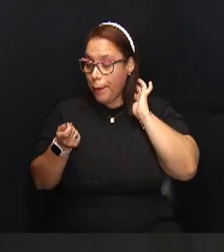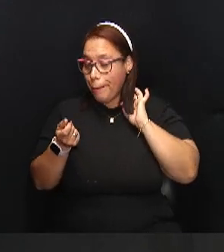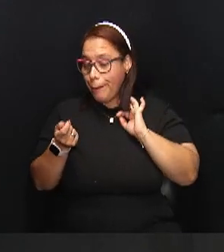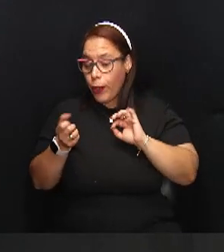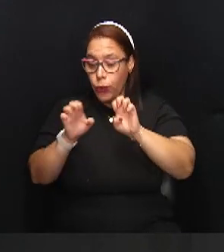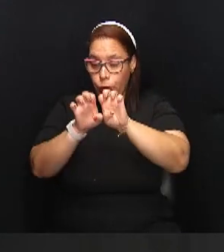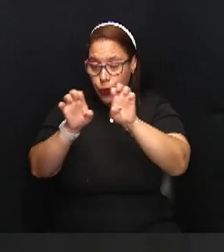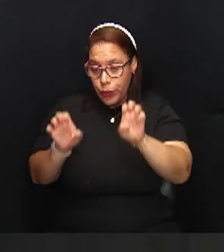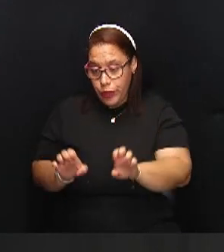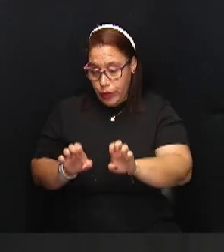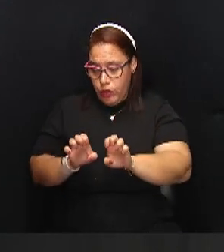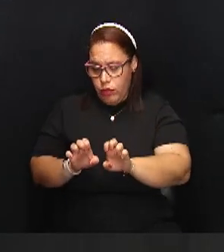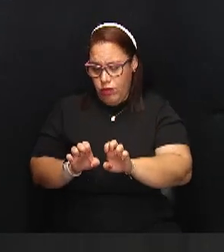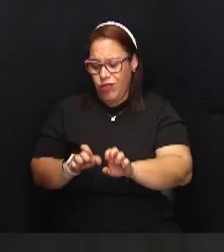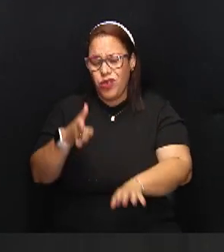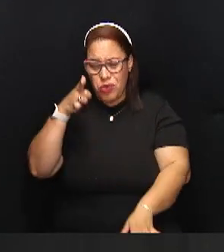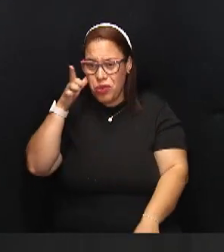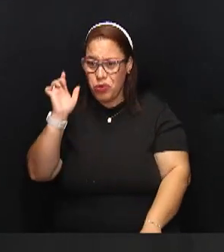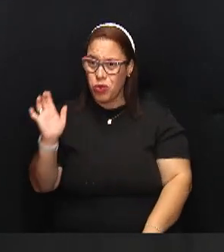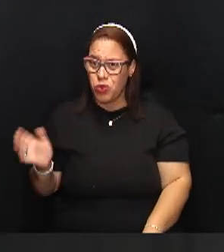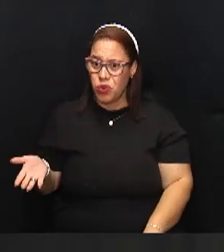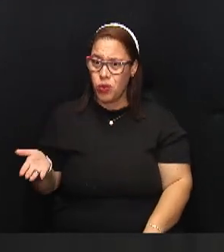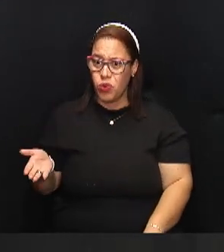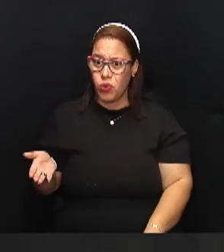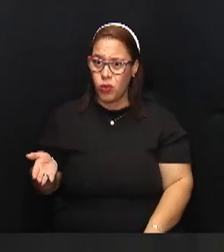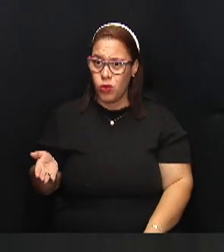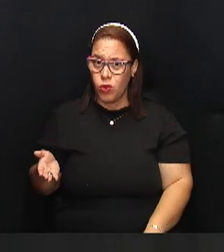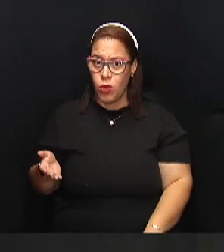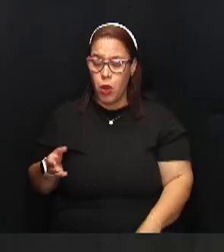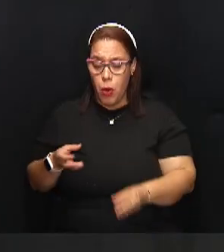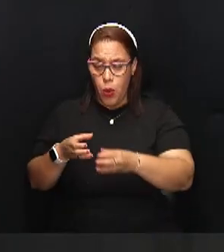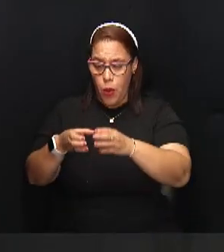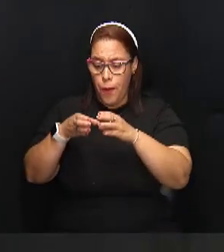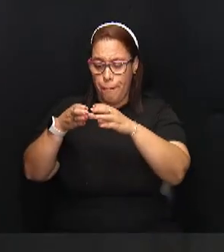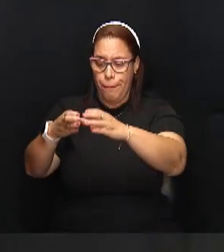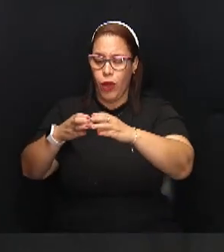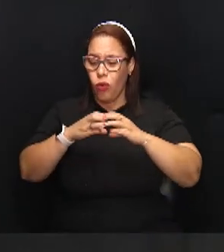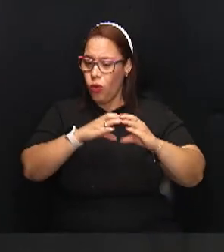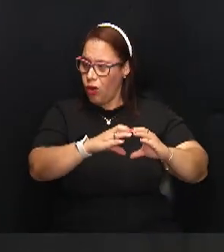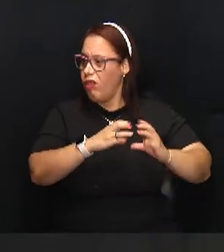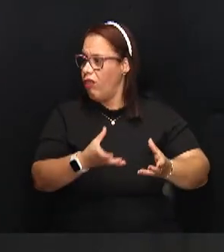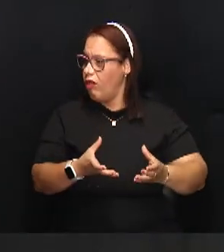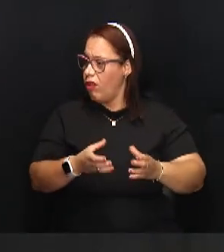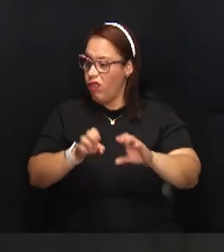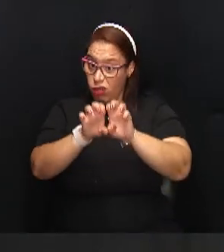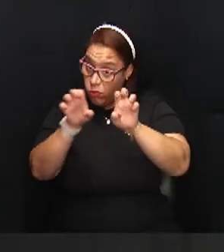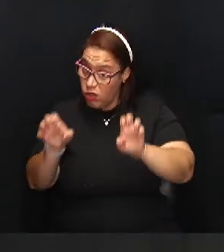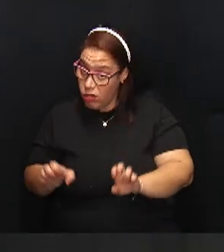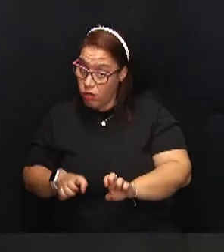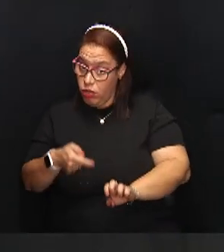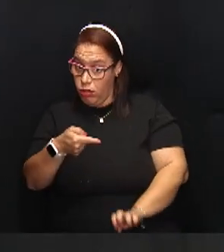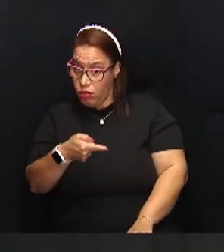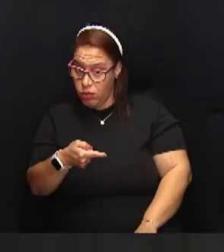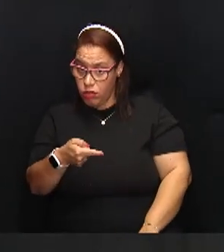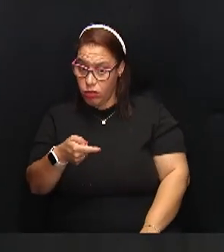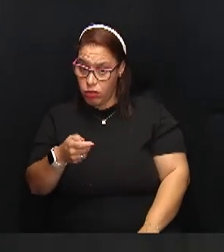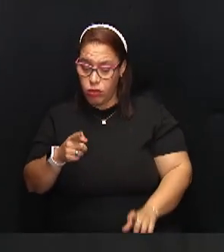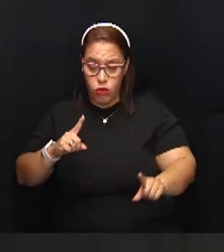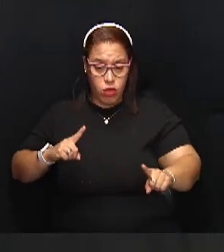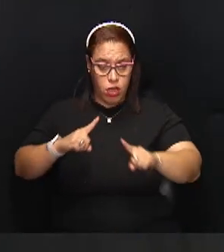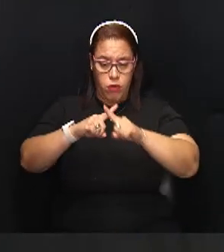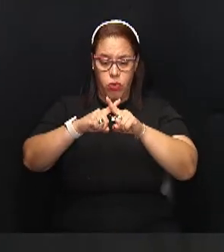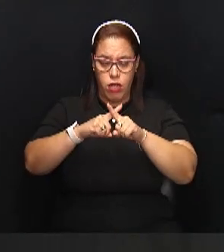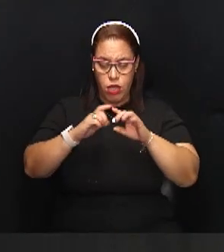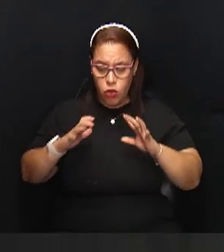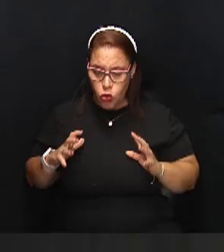estrutura, né? Tem coisas que você consegue, fornecendo bola, dando uma estrutura para que ocorra um campeonato. Então,